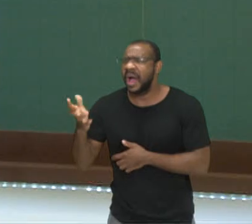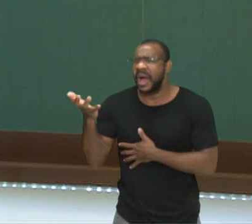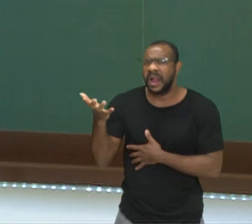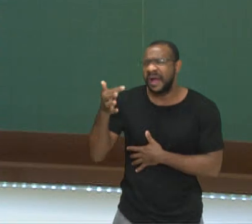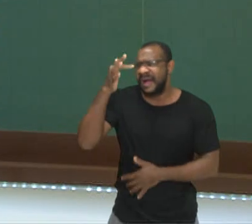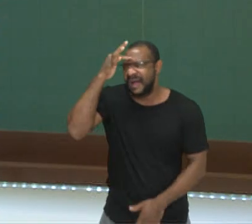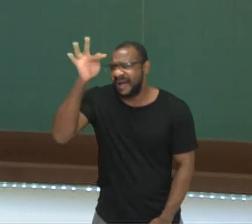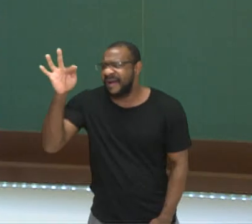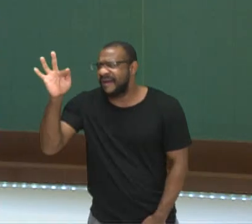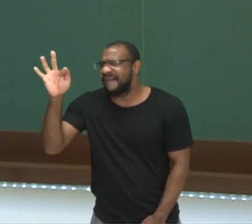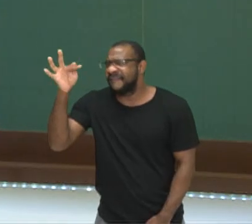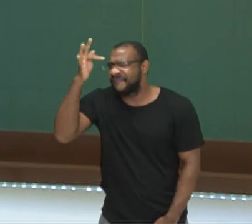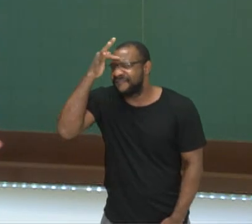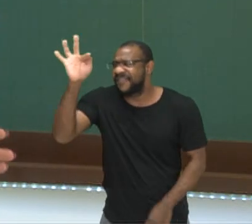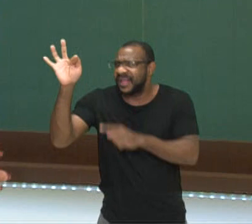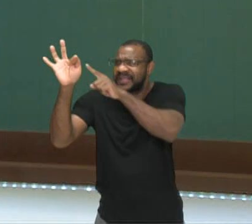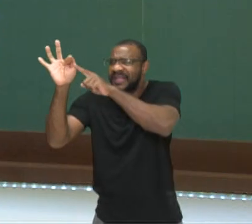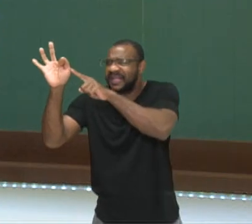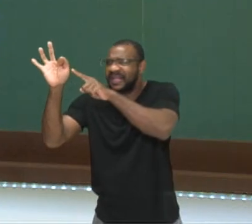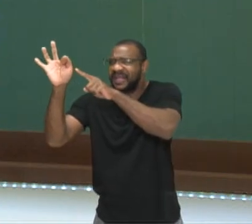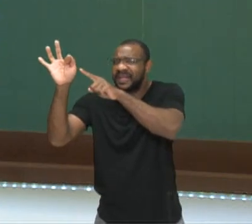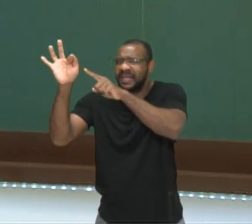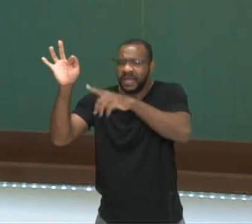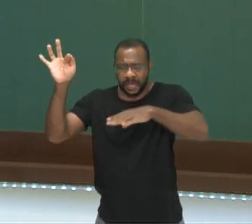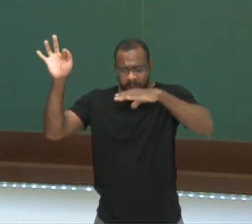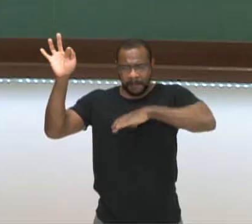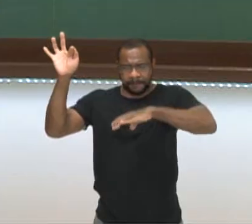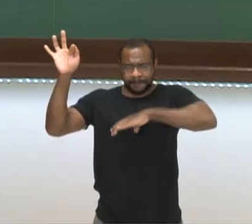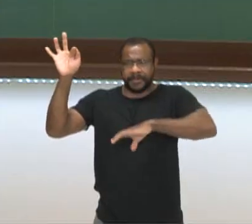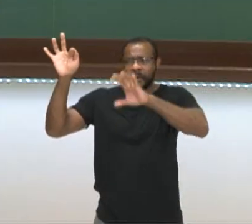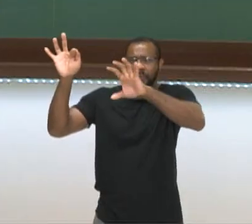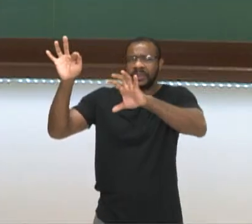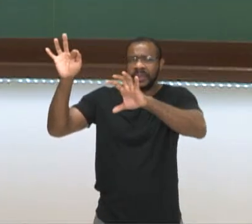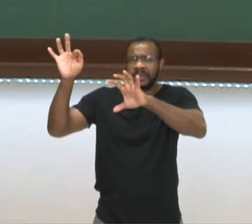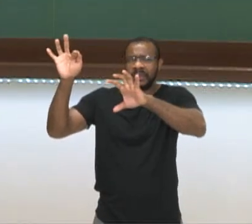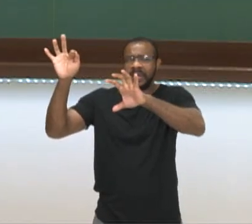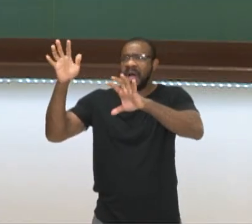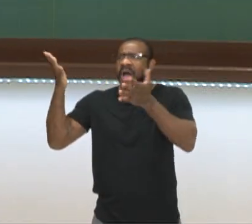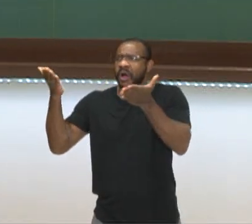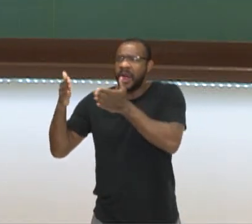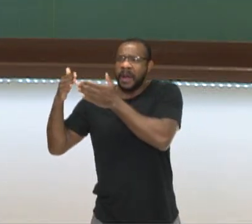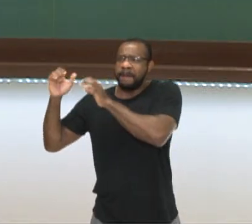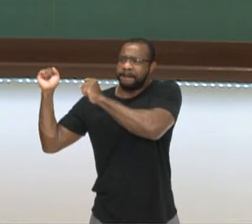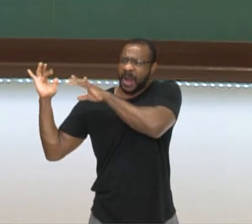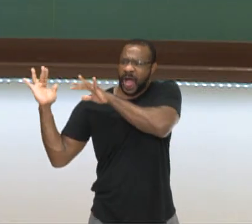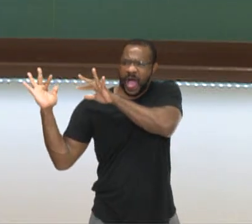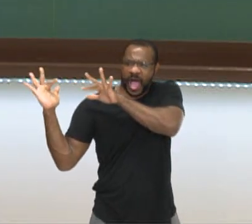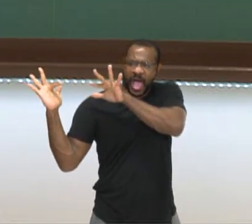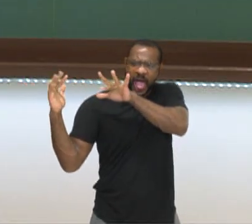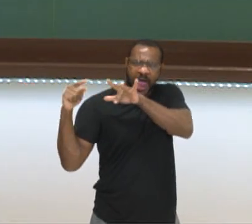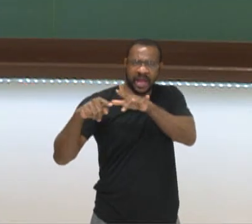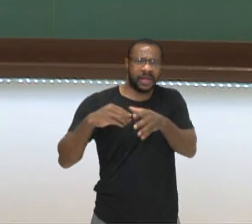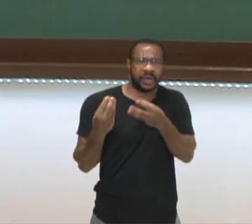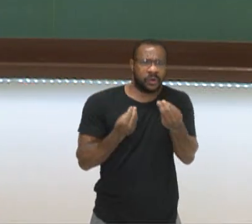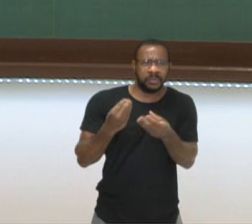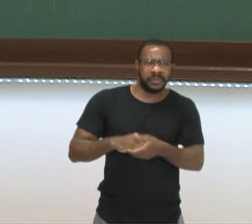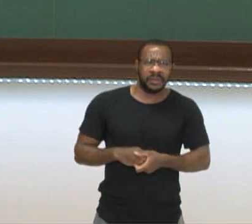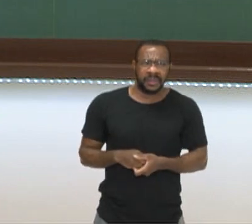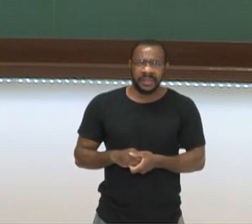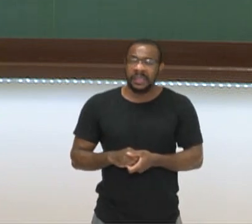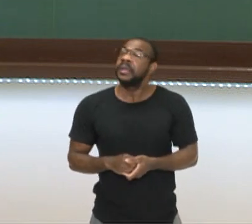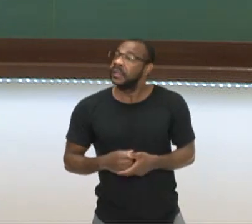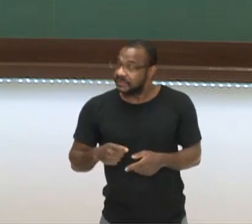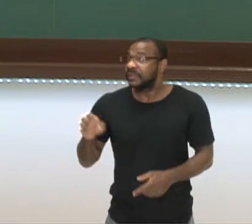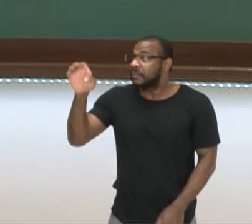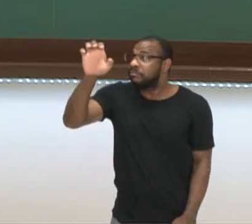está falando da Inglaterra, do bloqueio continental e da França, e agora a gente vai falar de Portugal. Sim, gente, o